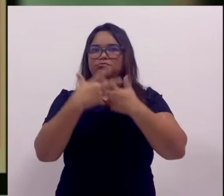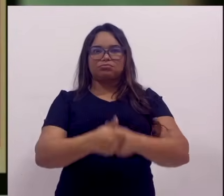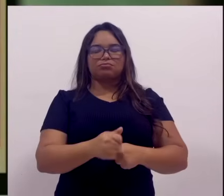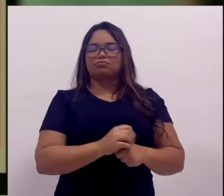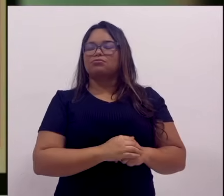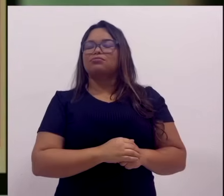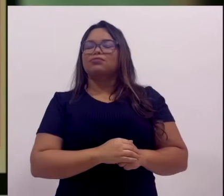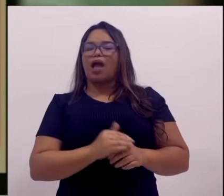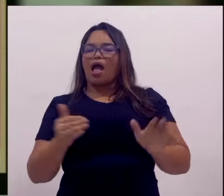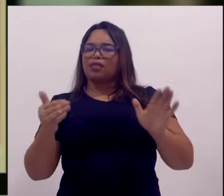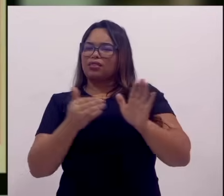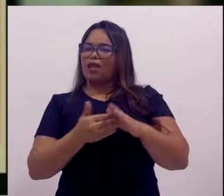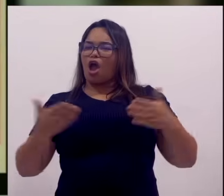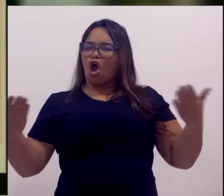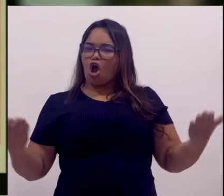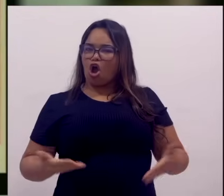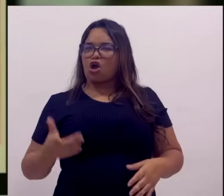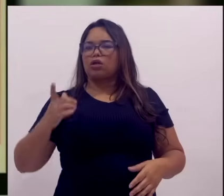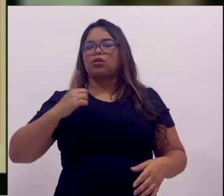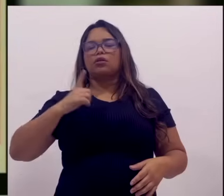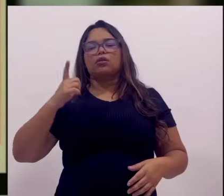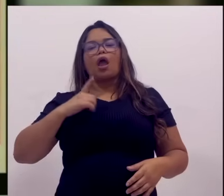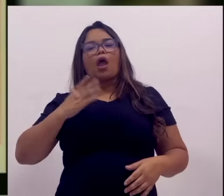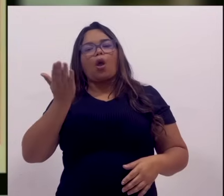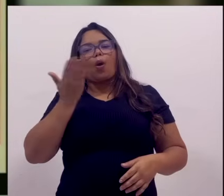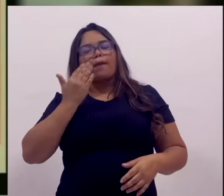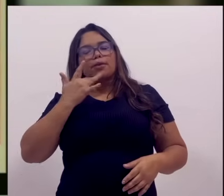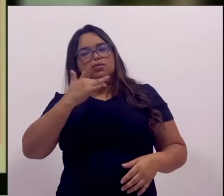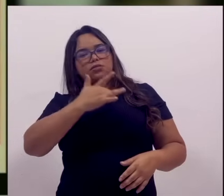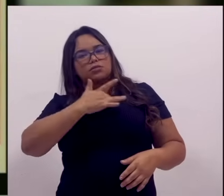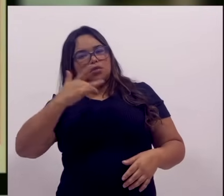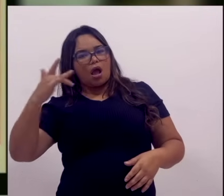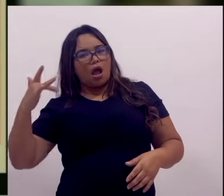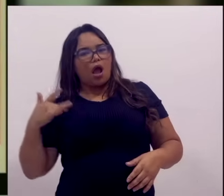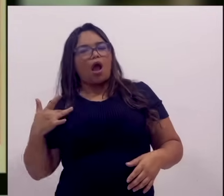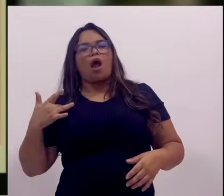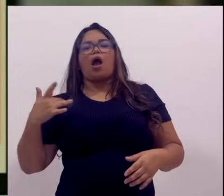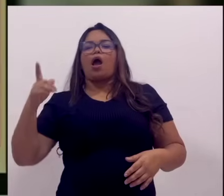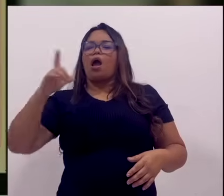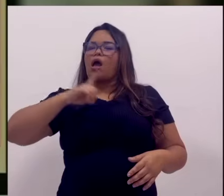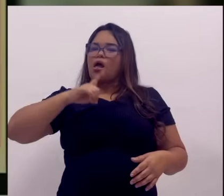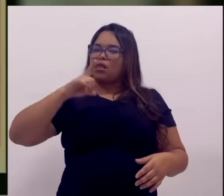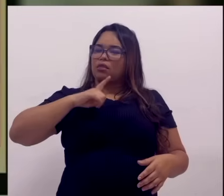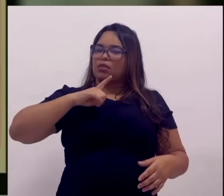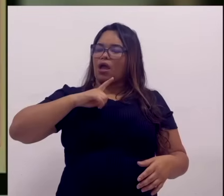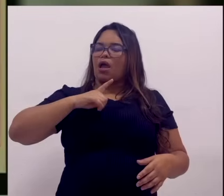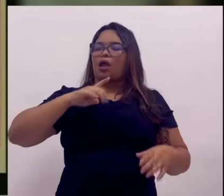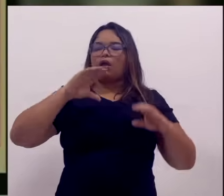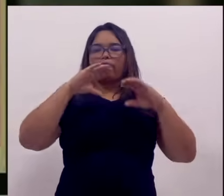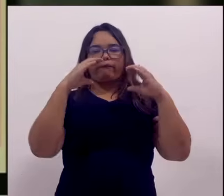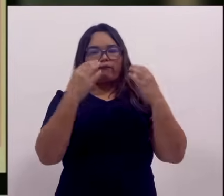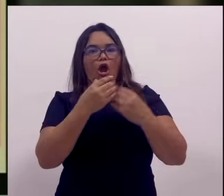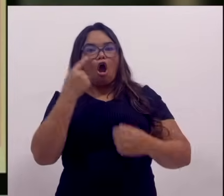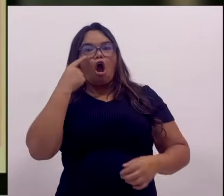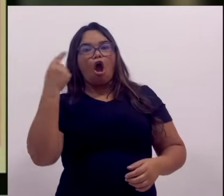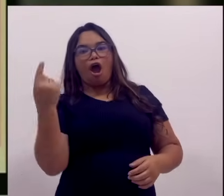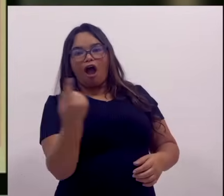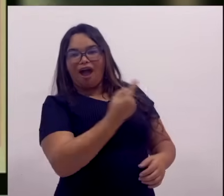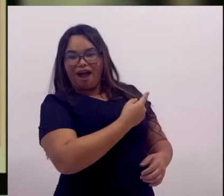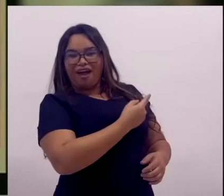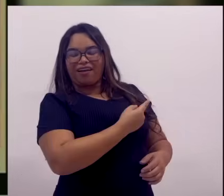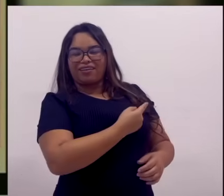quente, elas se encontram em toda parte. É um lugar muito bonito. Eles ainda fazem ali alimentos saudáveis.